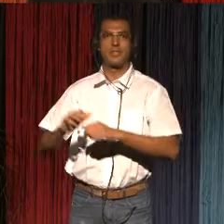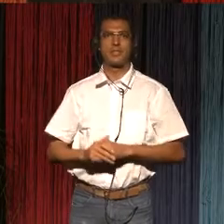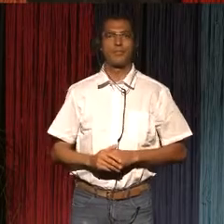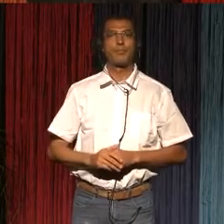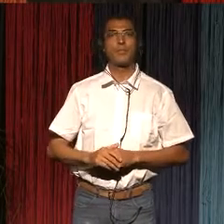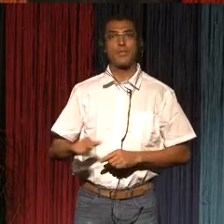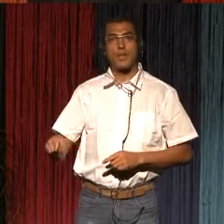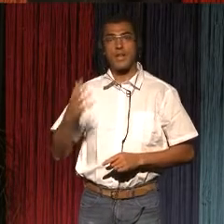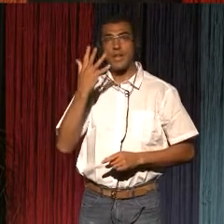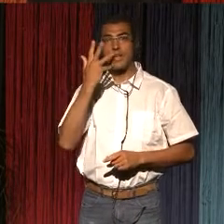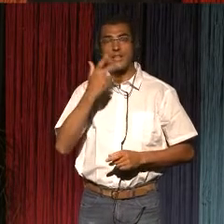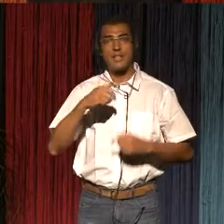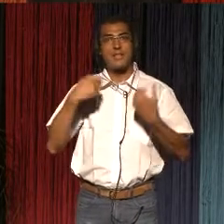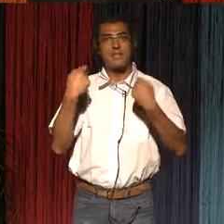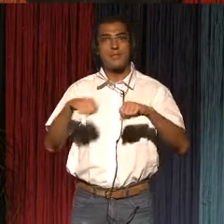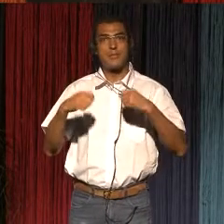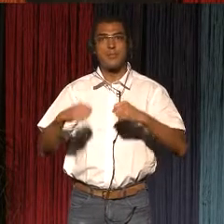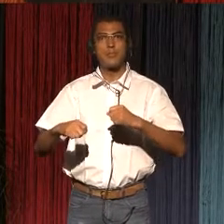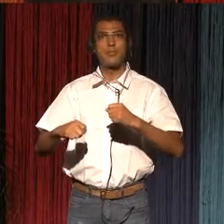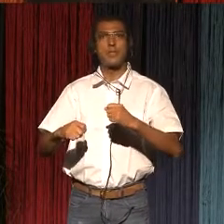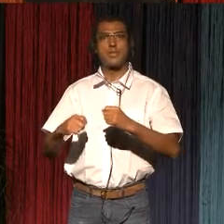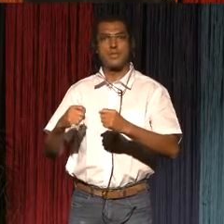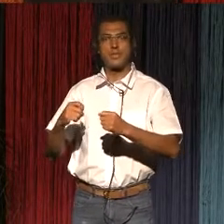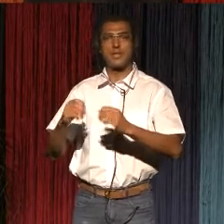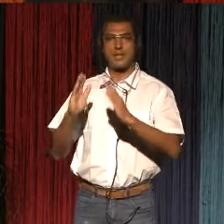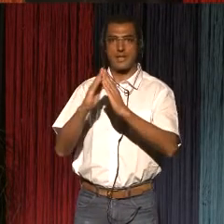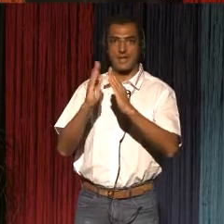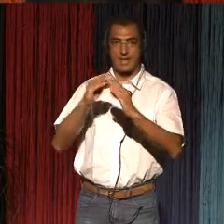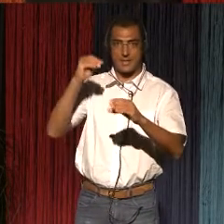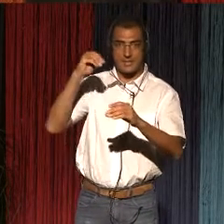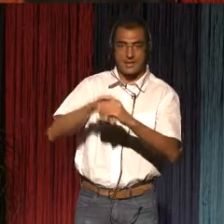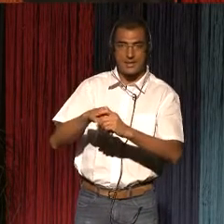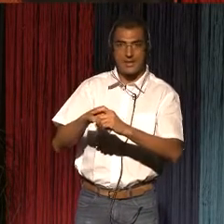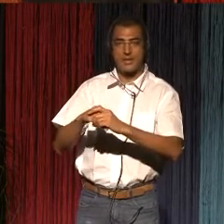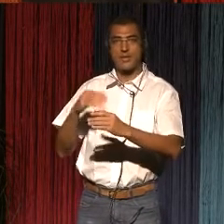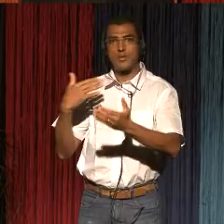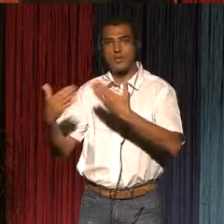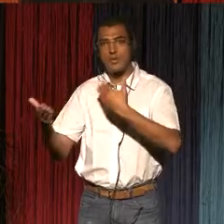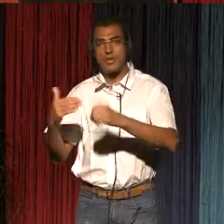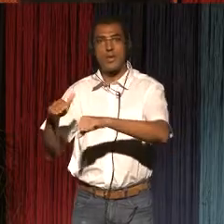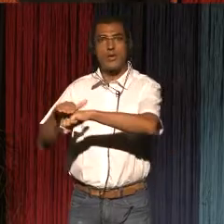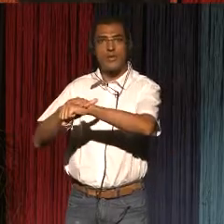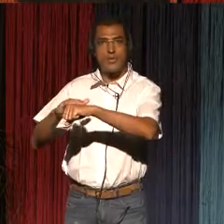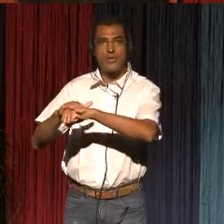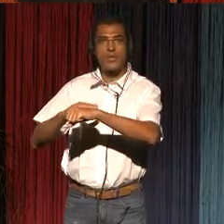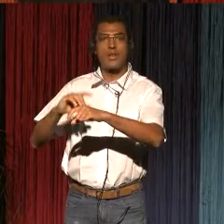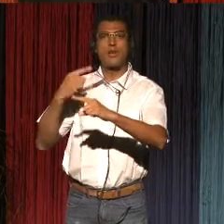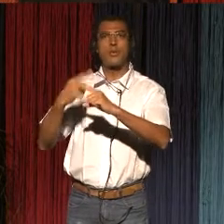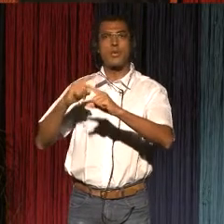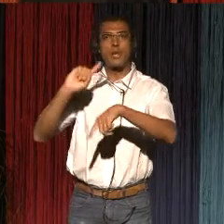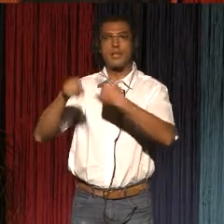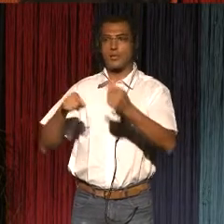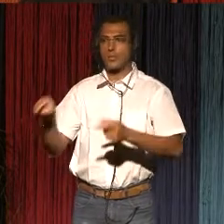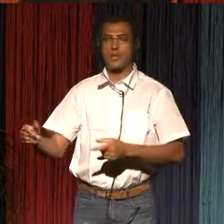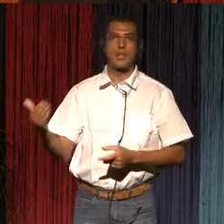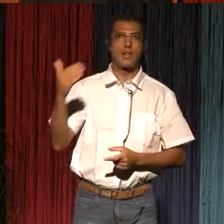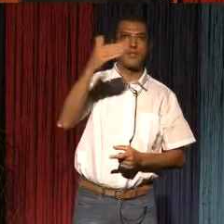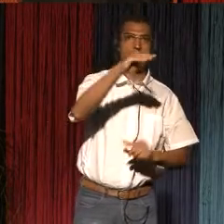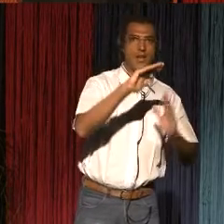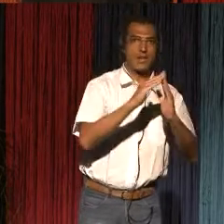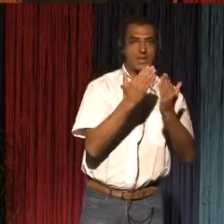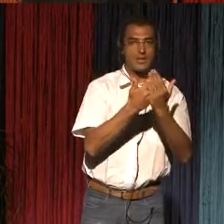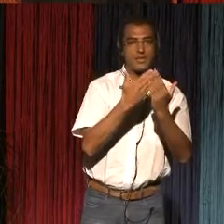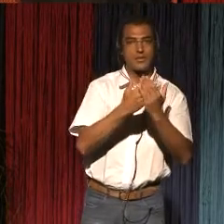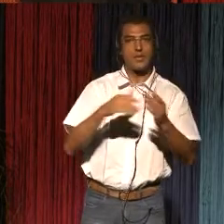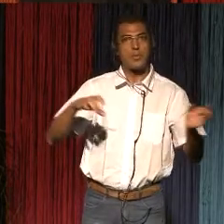para ir para a escola. A gente não tem que ficar dando conteúdo acadêmico na educação infantil. A gente não tem